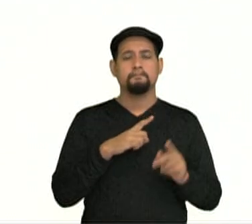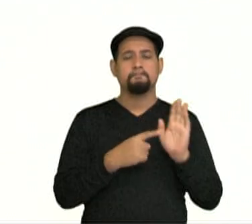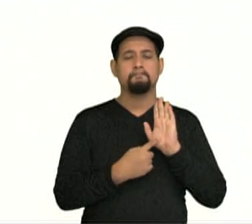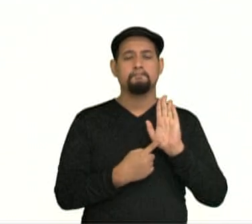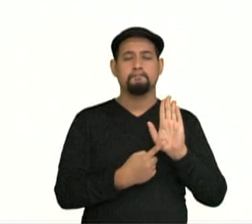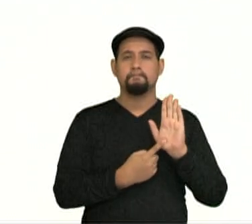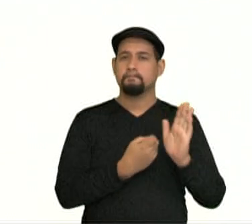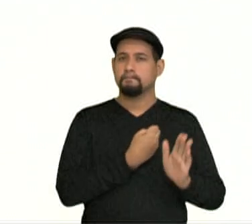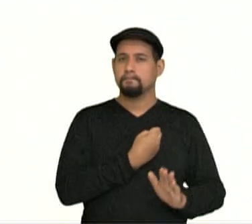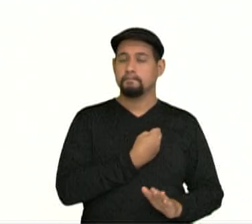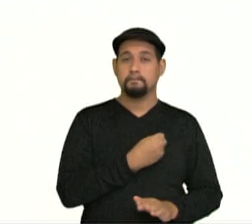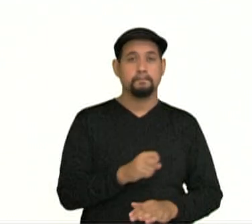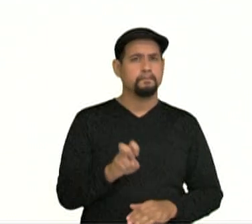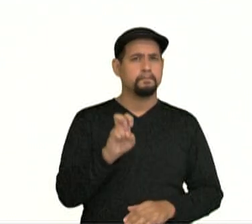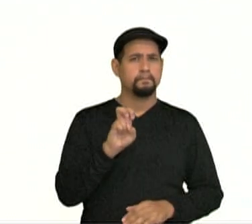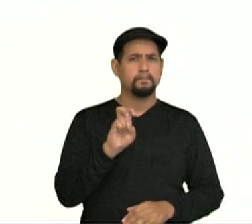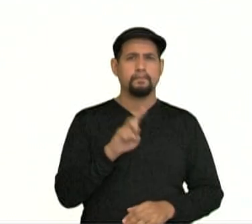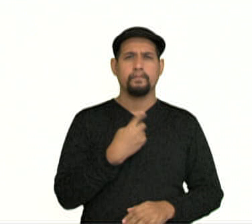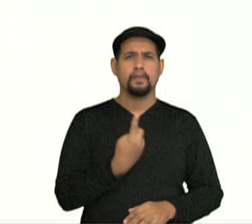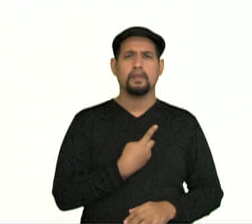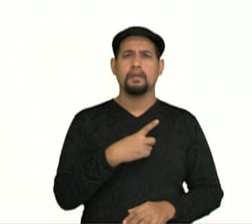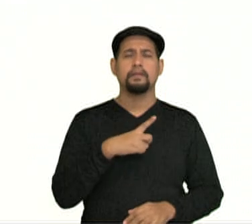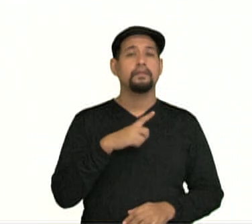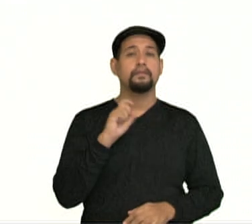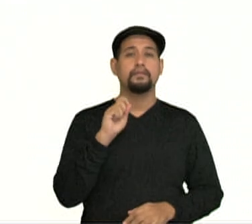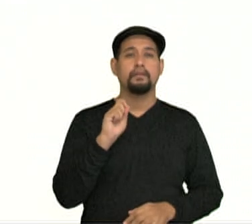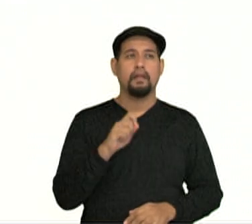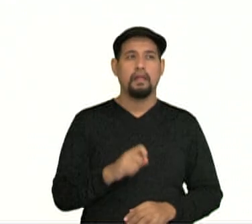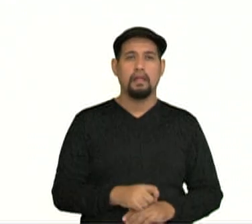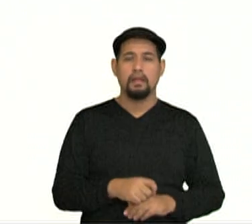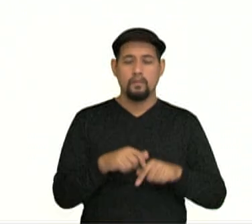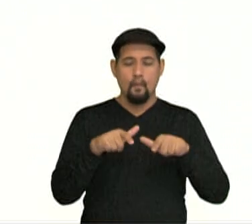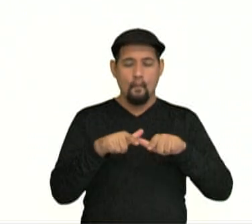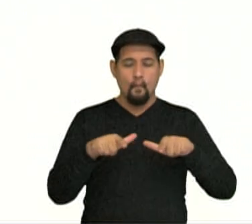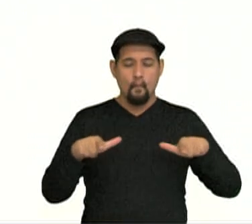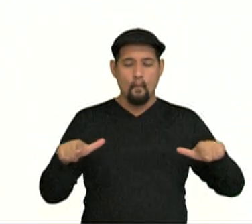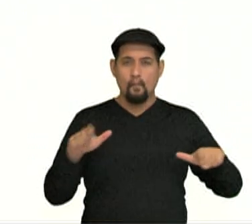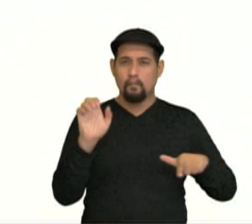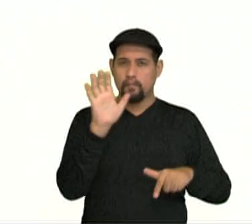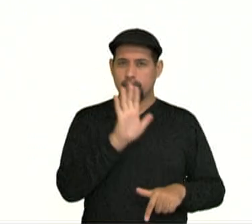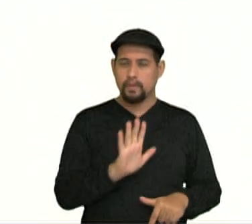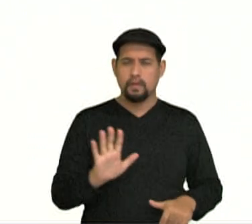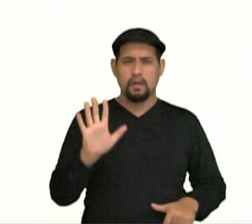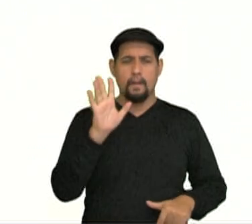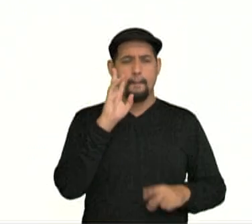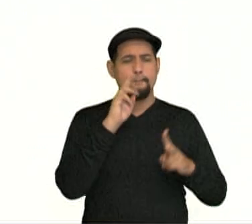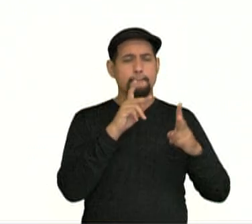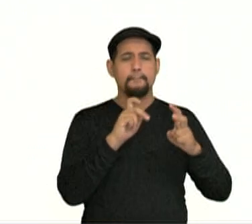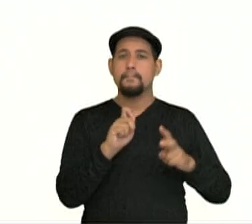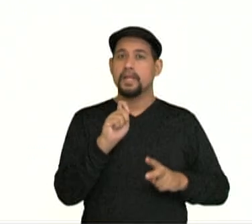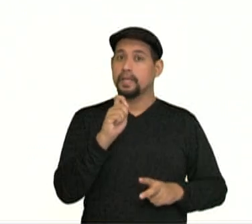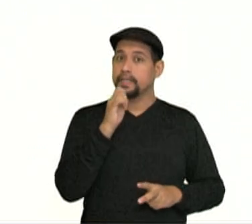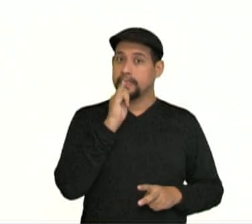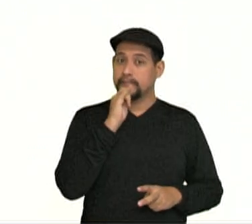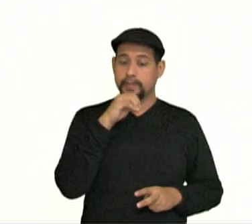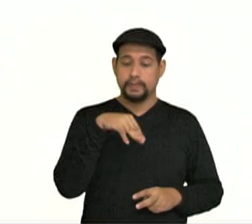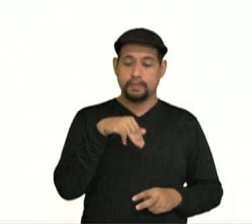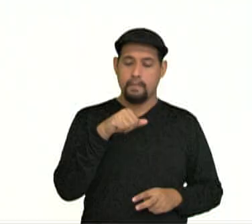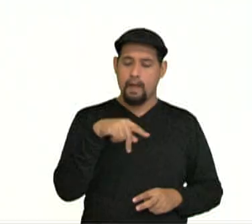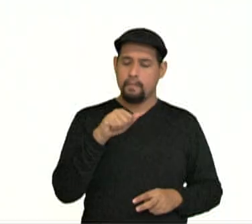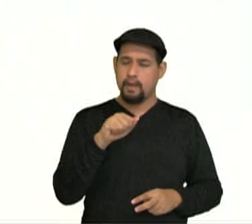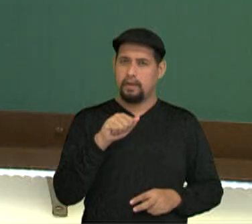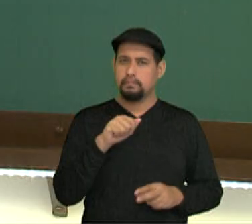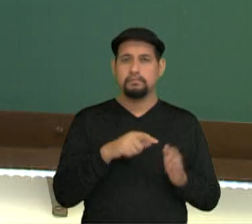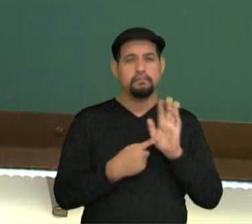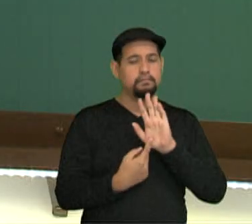número 5, onde nós temos o que? A Grande Planície Europeia, ó. Observe que é uma área que nesse mapa aqui, que